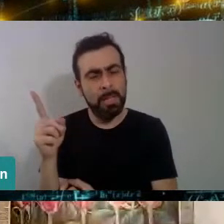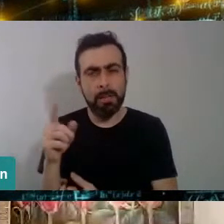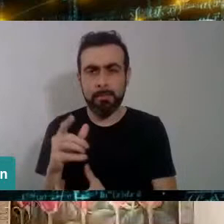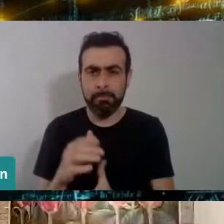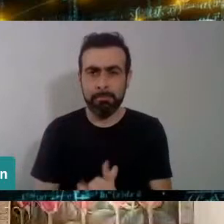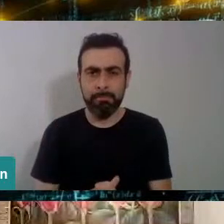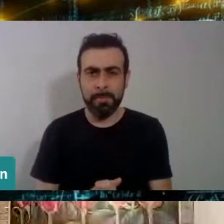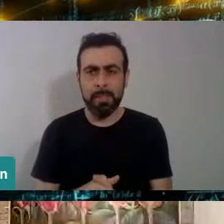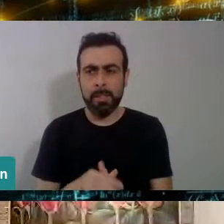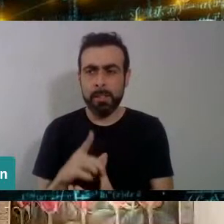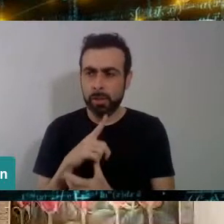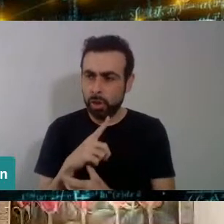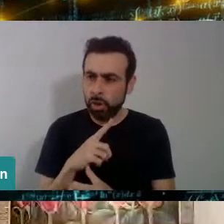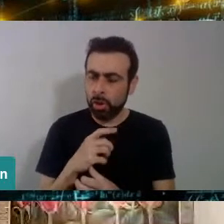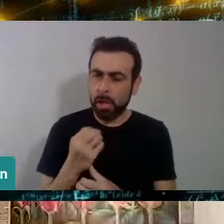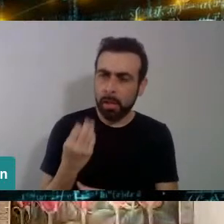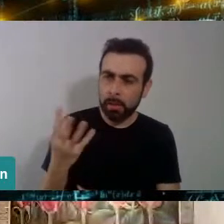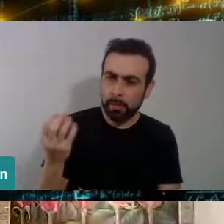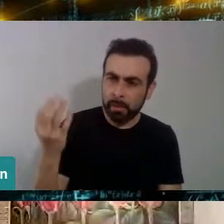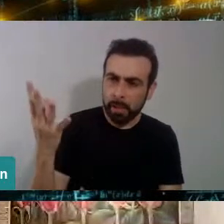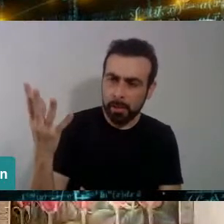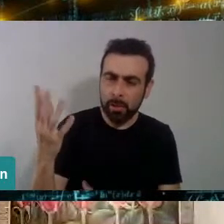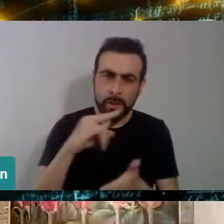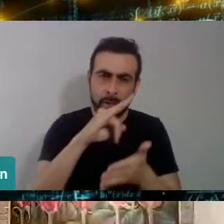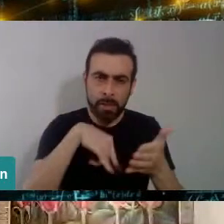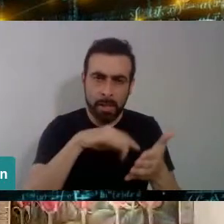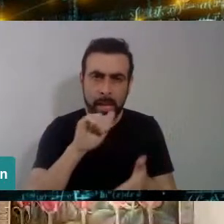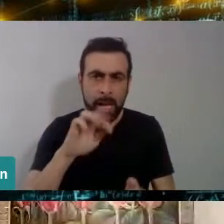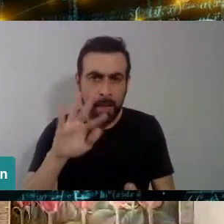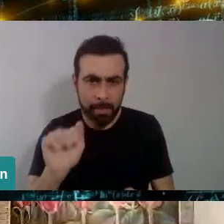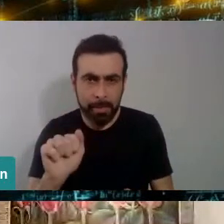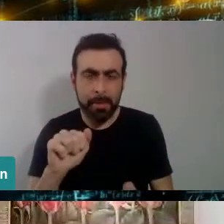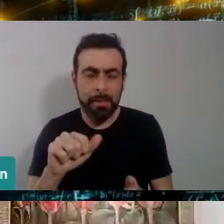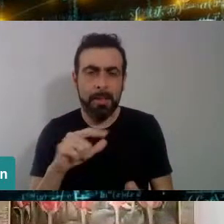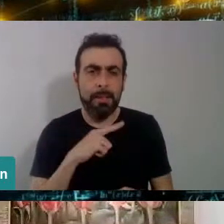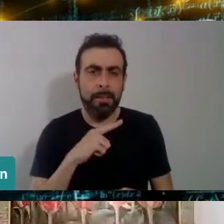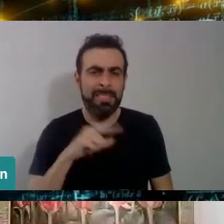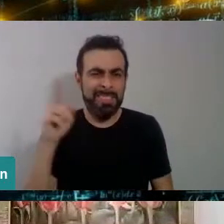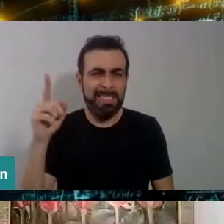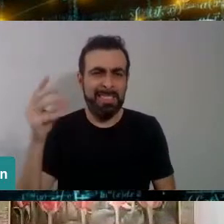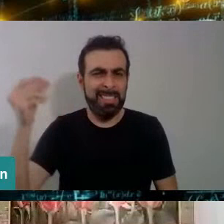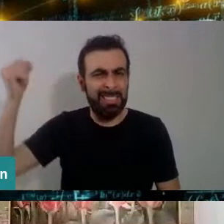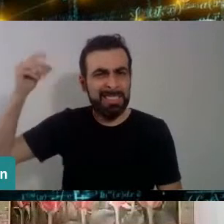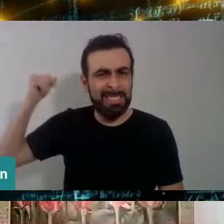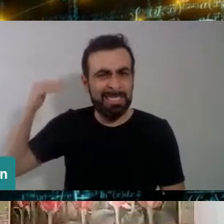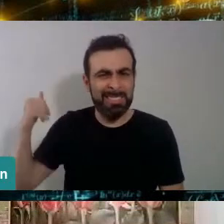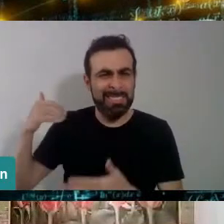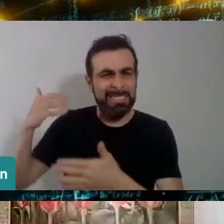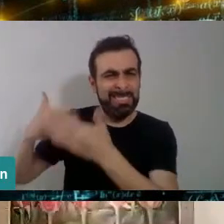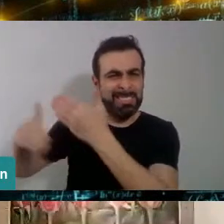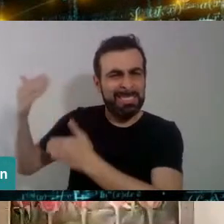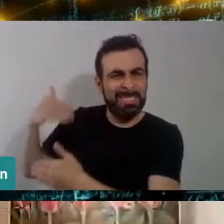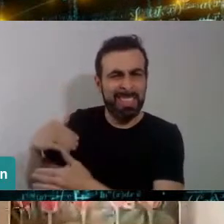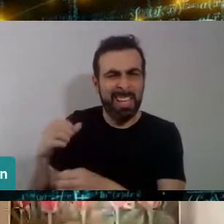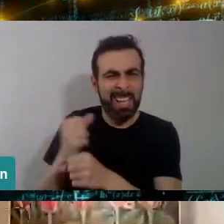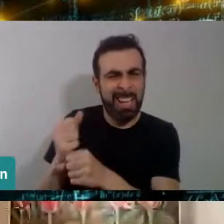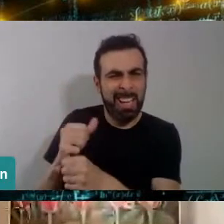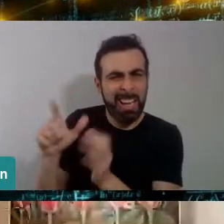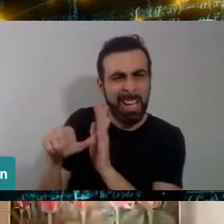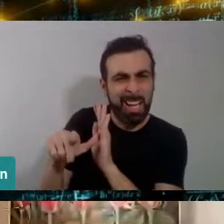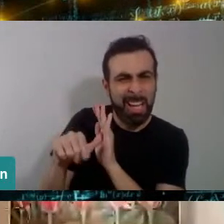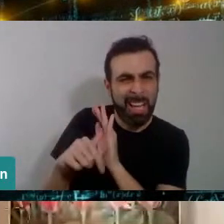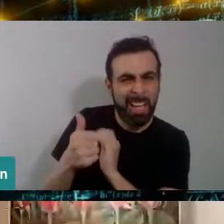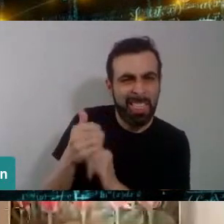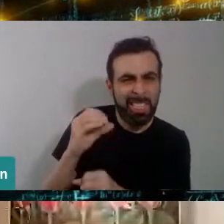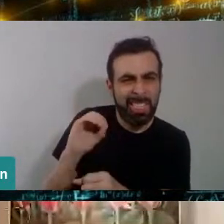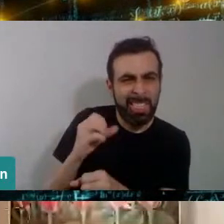na viagem, nós fizemos a ata, sabe? Aquelas atas lá que estava 10 anos atrasado. Lembra? Aquele livrinho